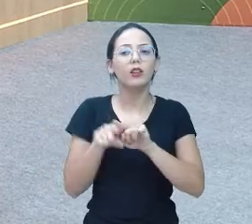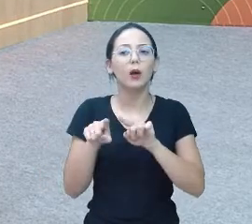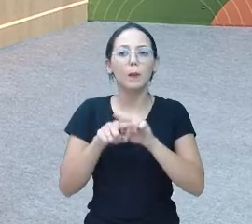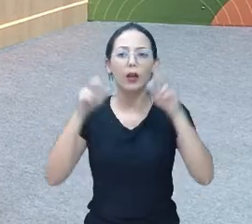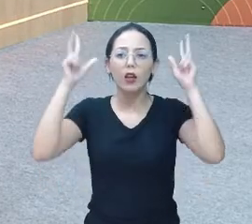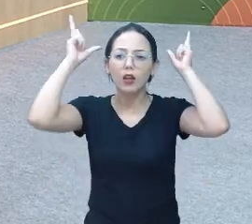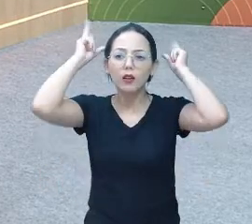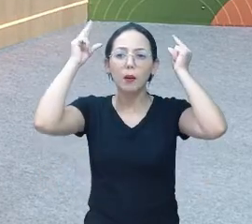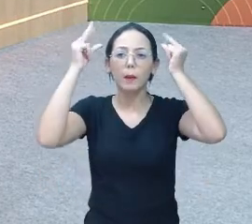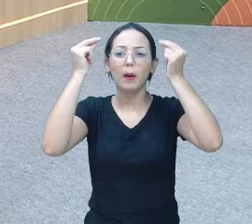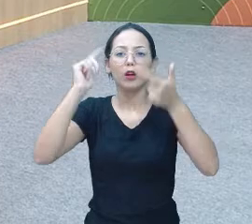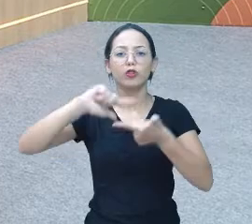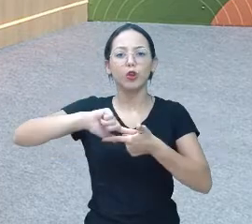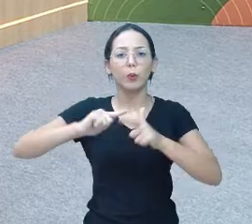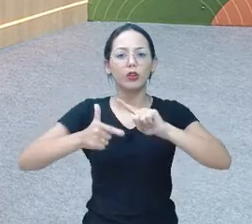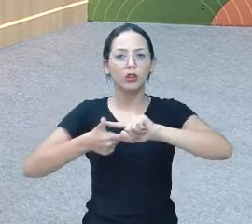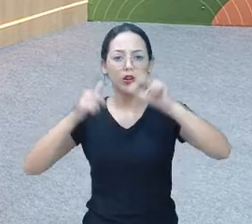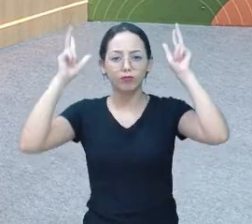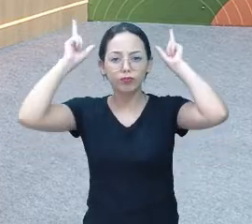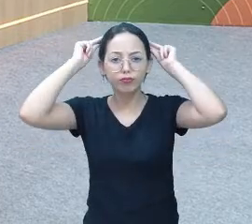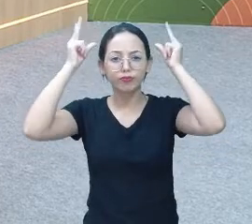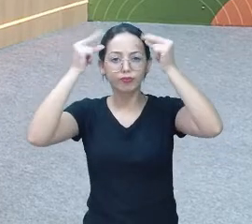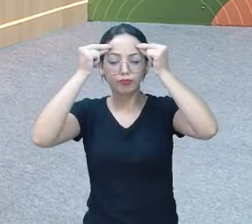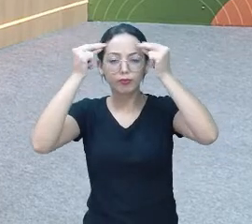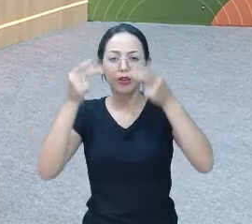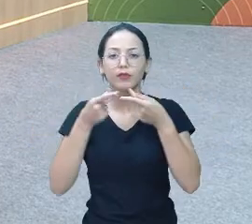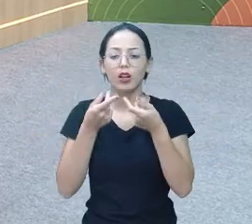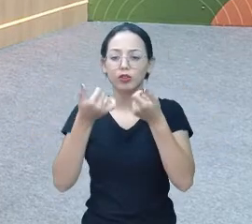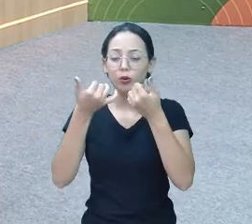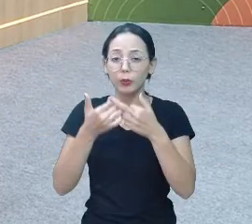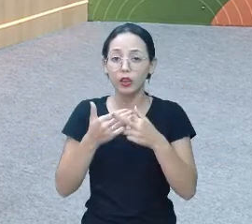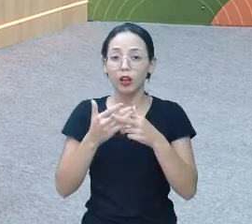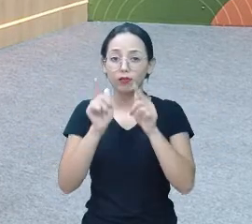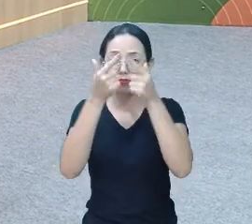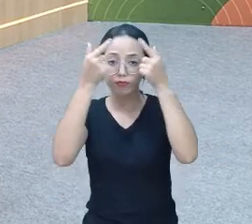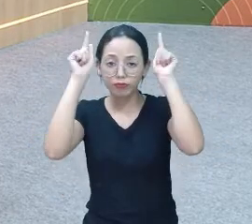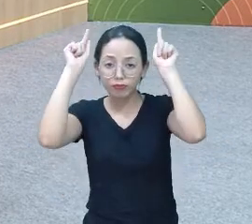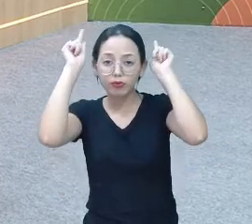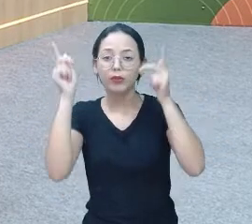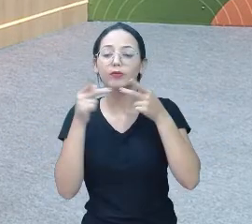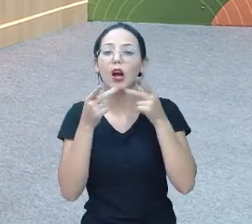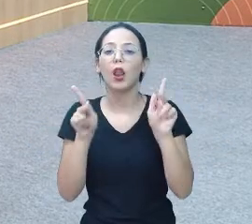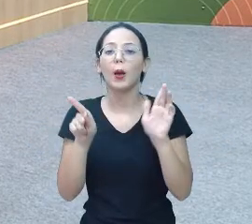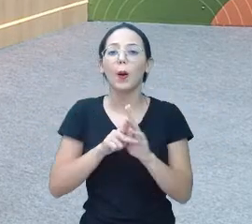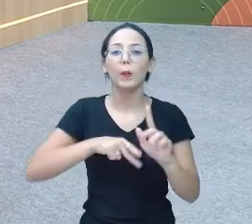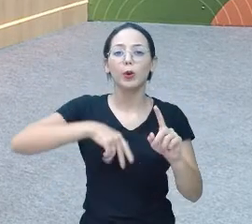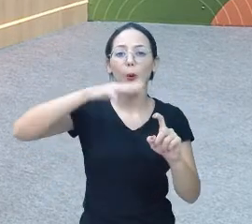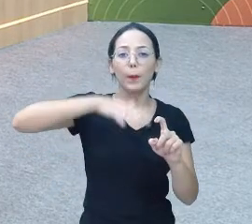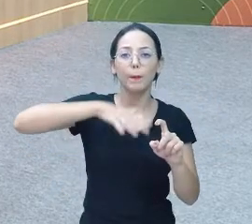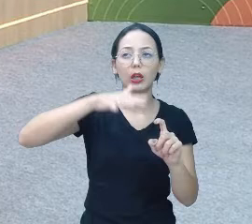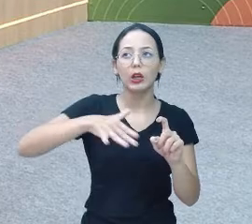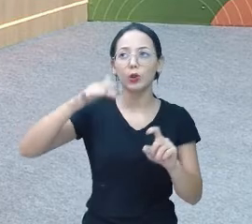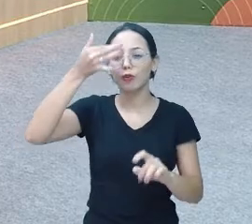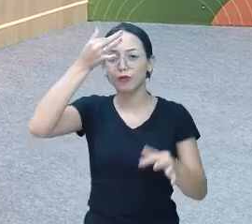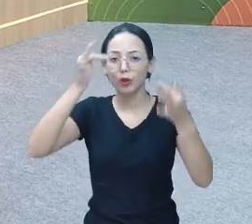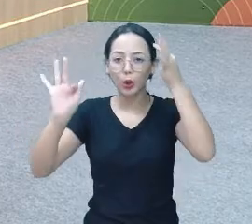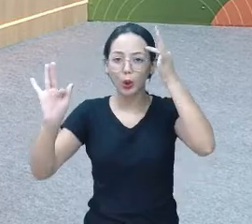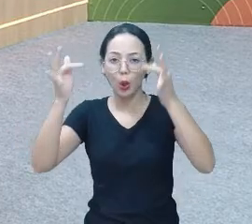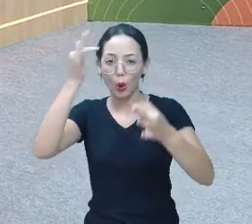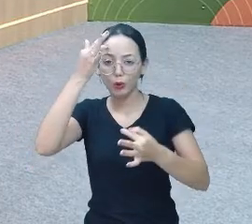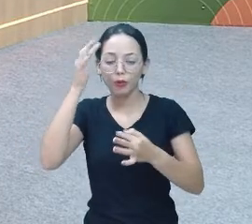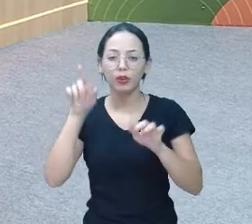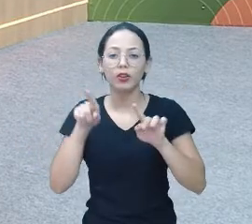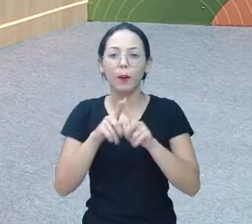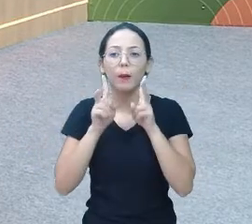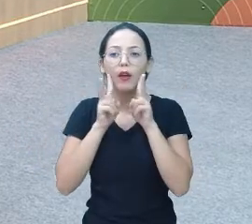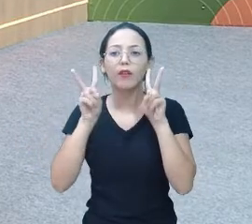também na geometria grega, né? Ou seja, quando a gente fala da Grécia, muitas vezes fala da mitologia grega, dos filósofos gregos, e a gente vai ver que